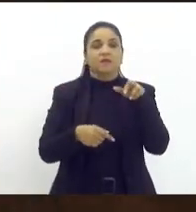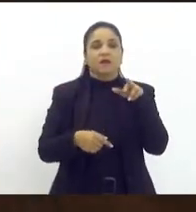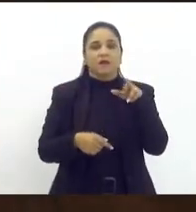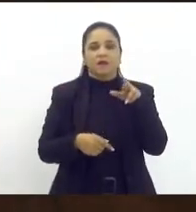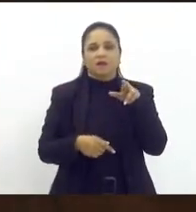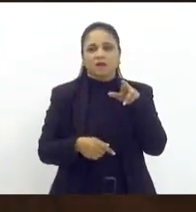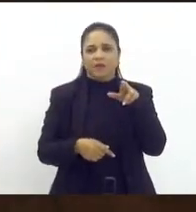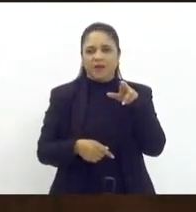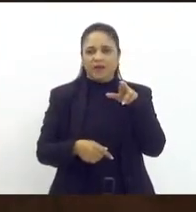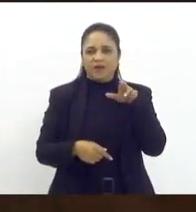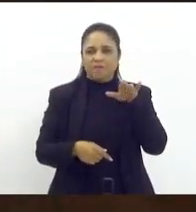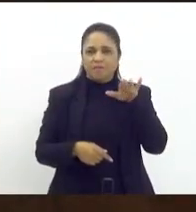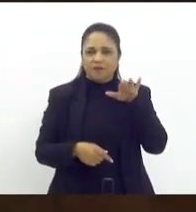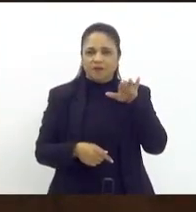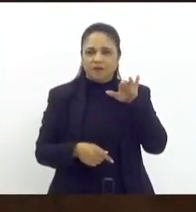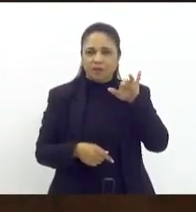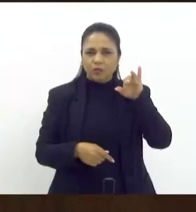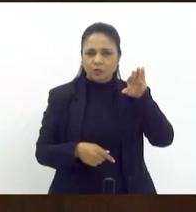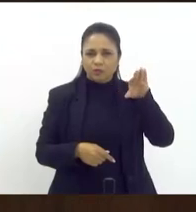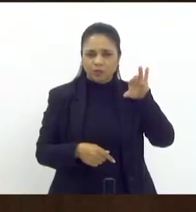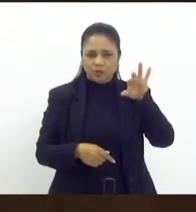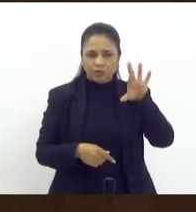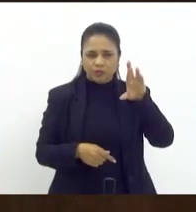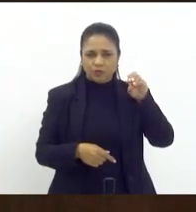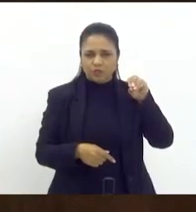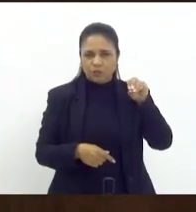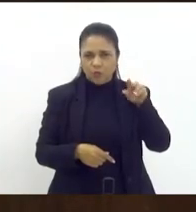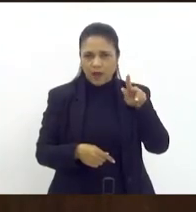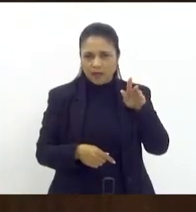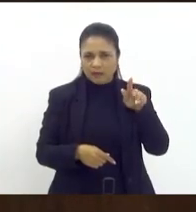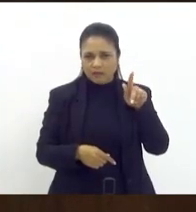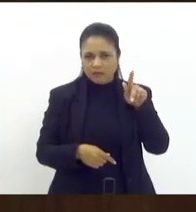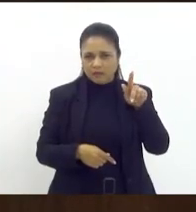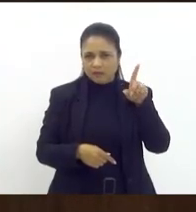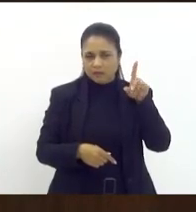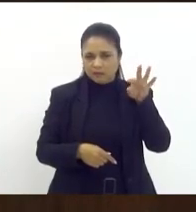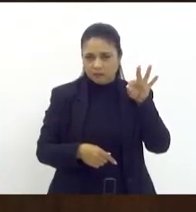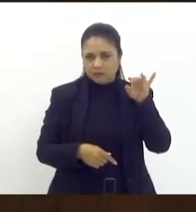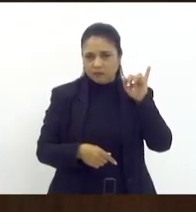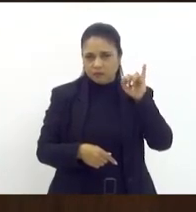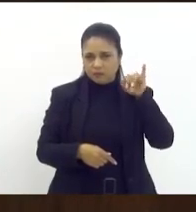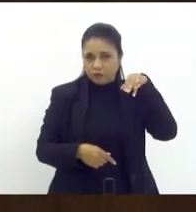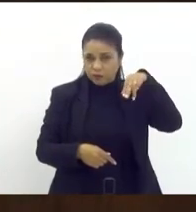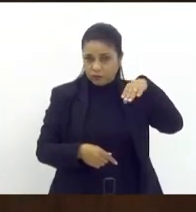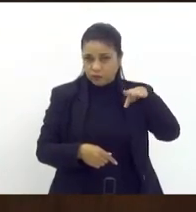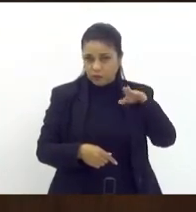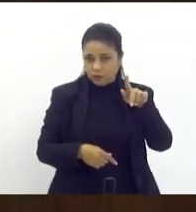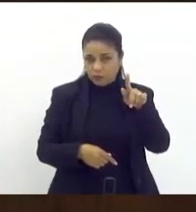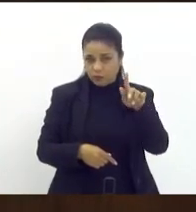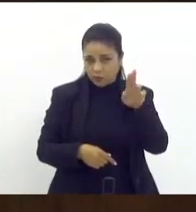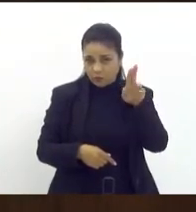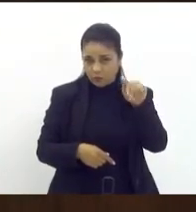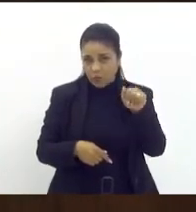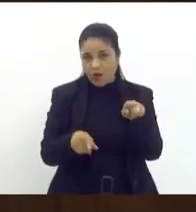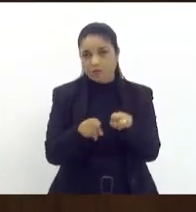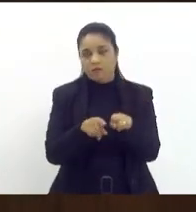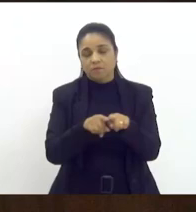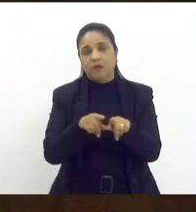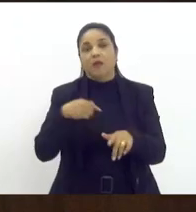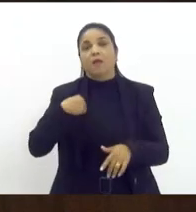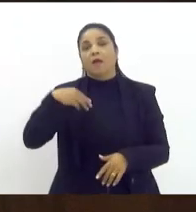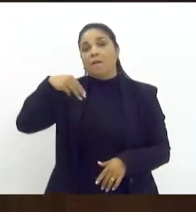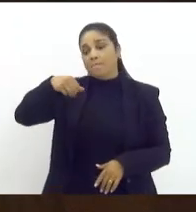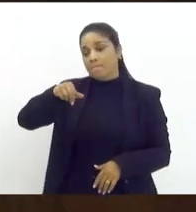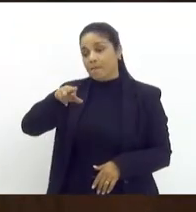baixada e recentemente com vosso apoio a Mona monumento Natural Maria comprida